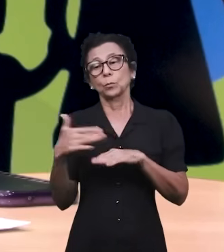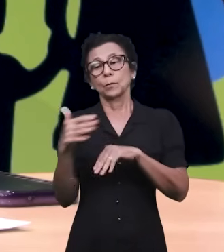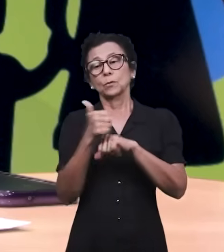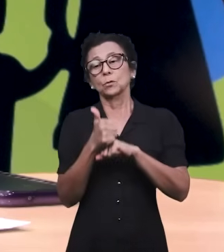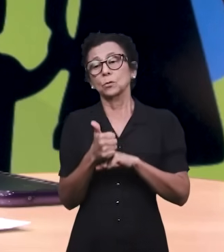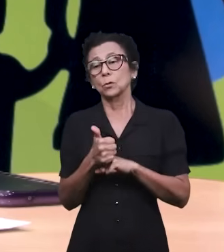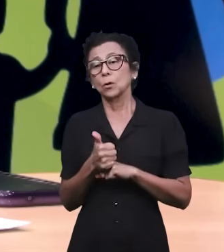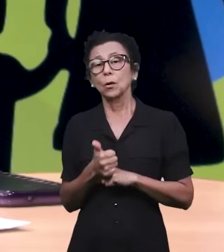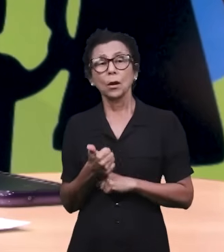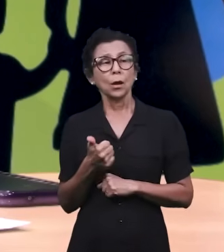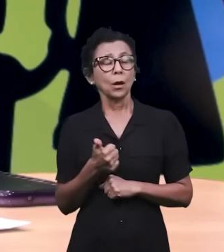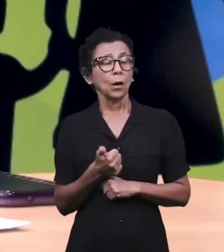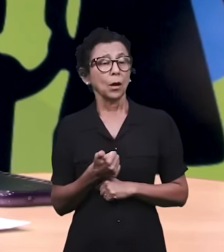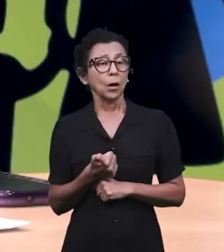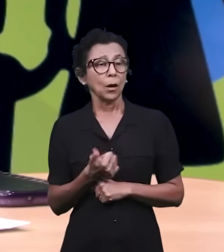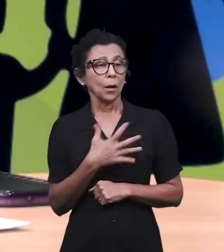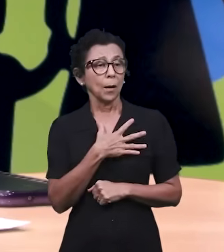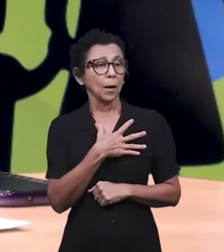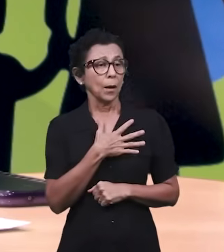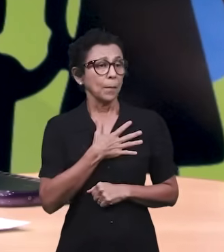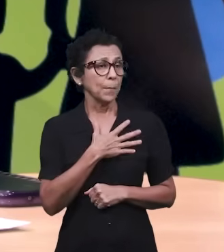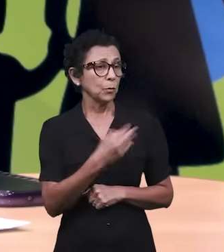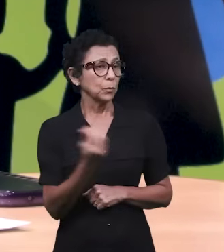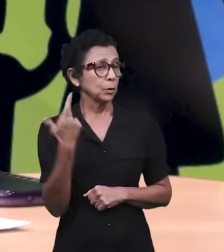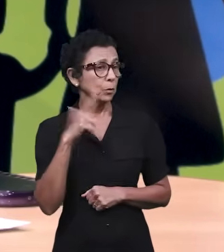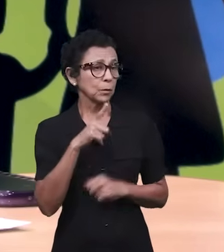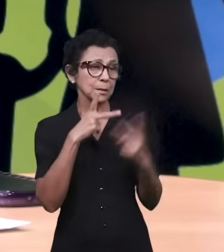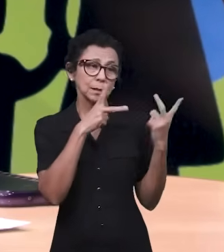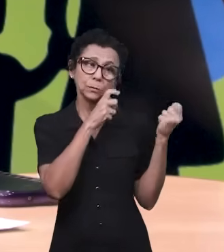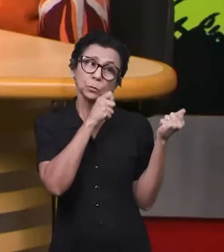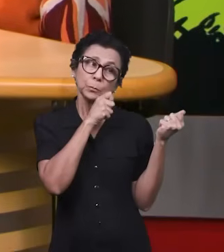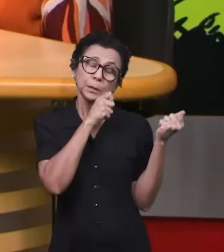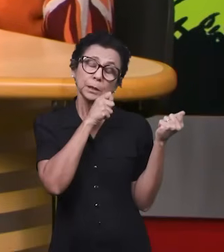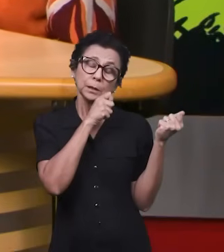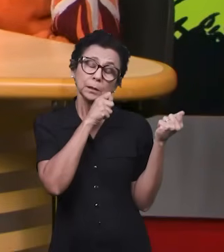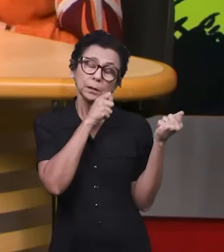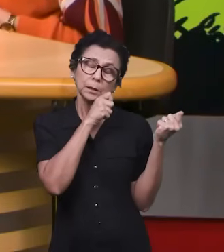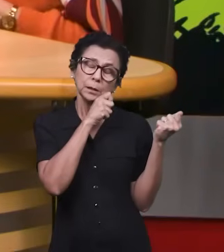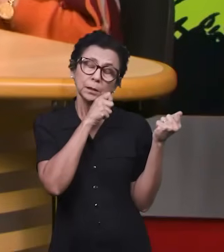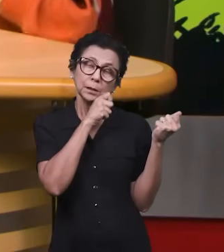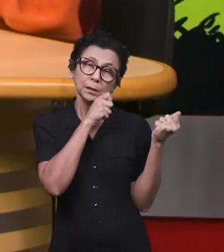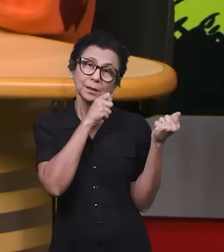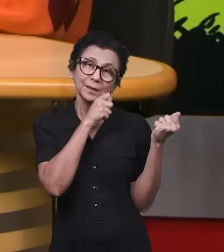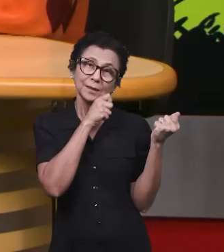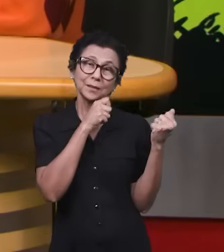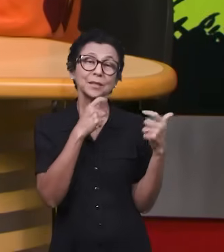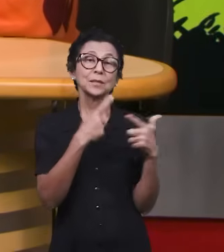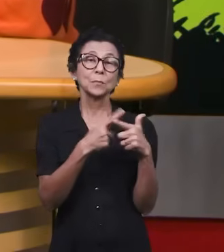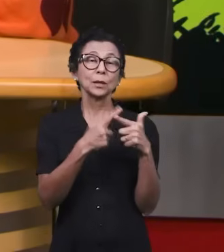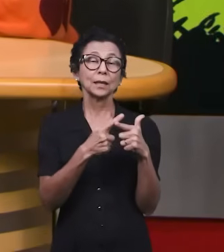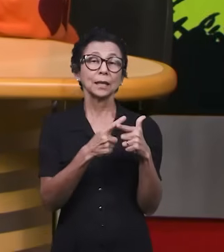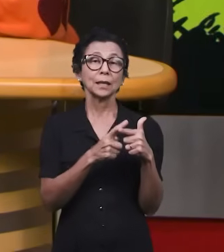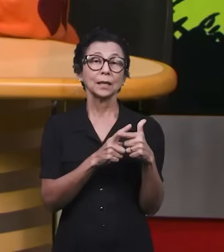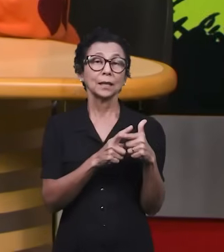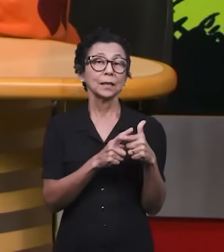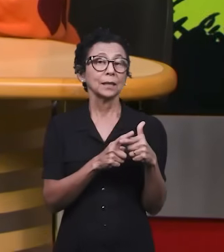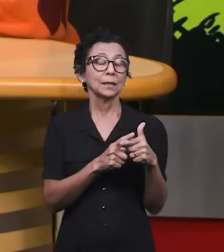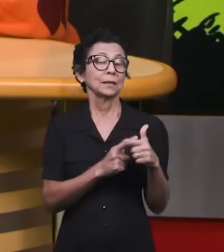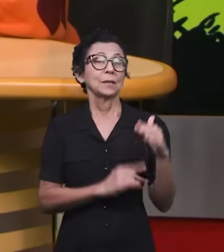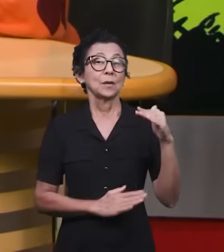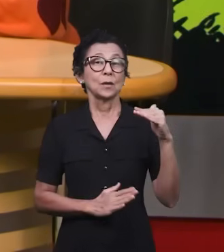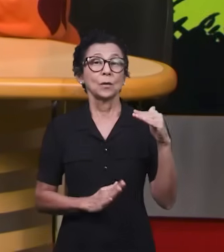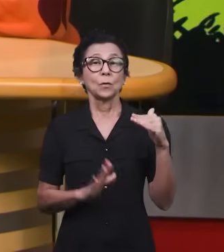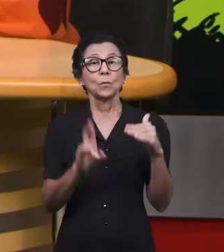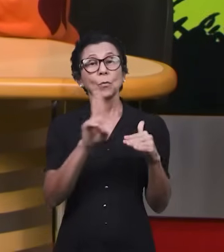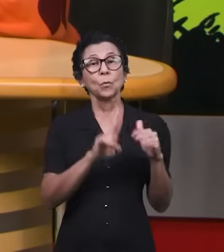dormir. Mas por quê? Por causa do uso indevido das telas. Foi bom você falar isso, porque eu pego, às